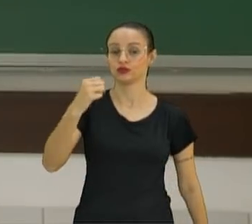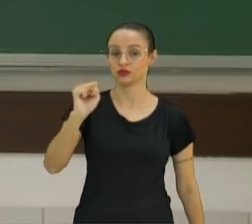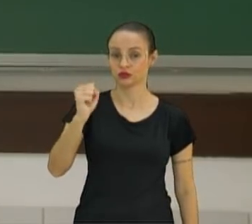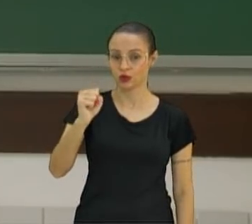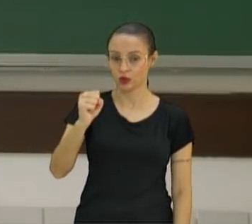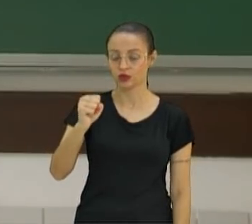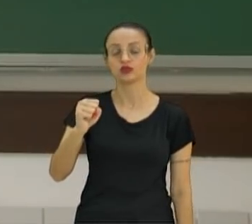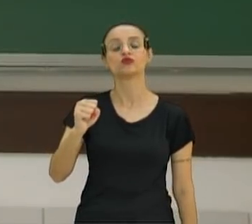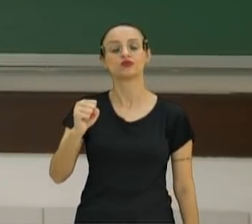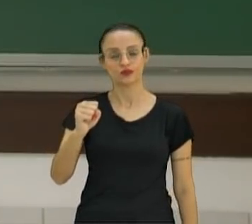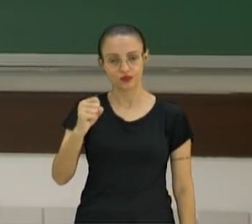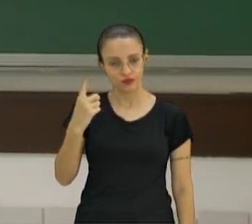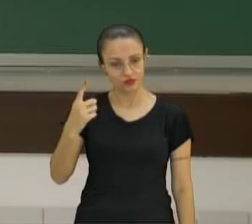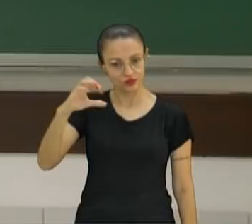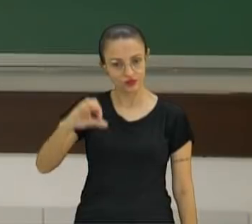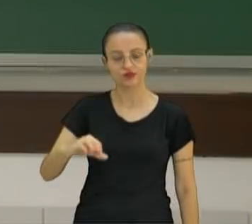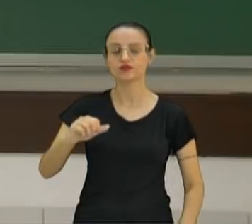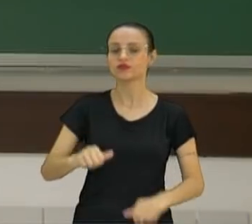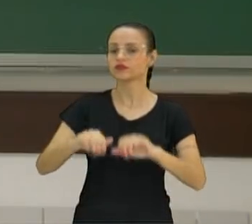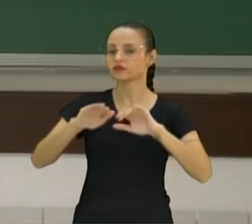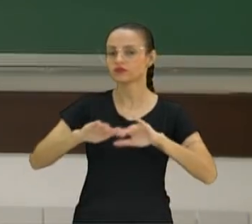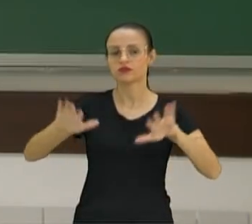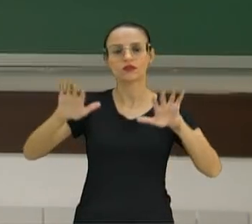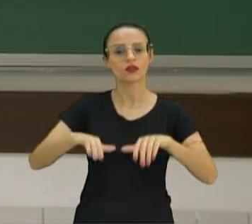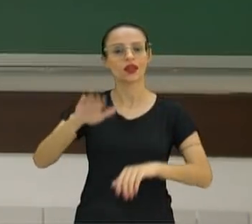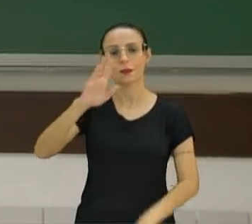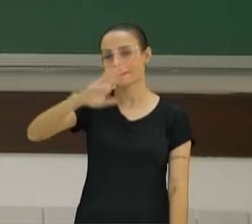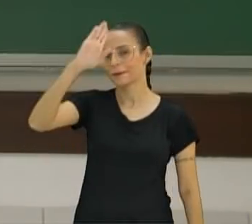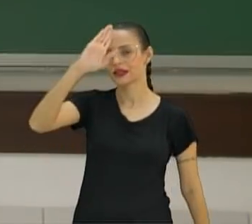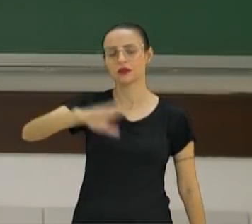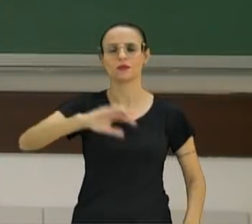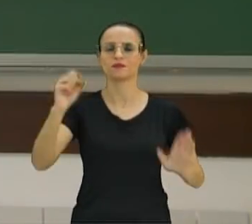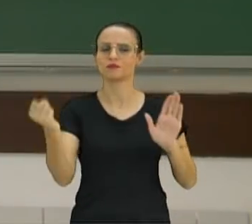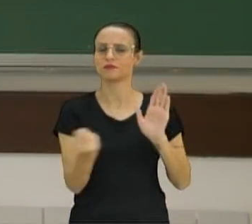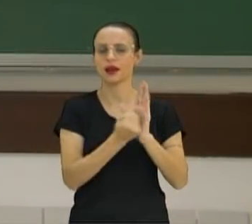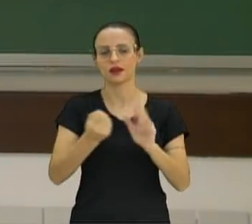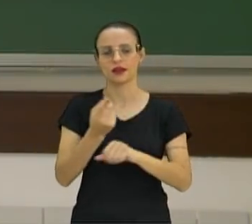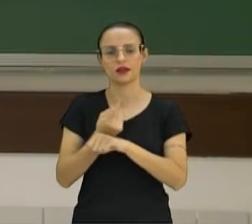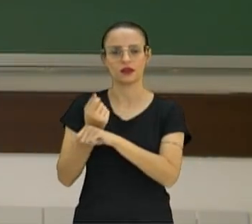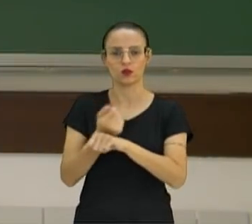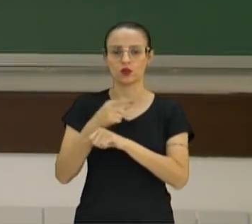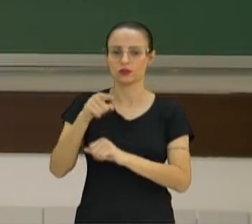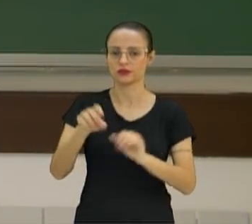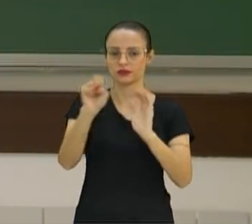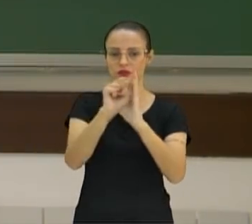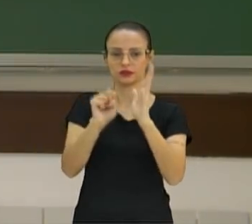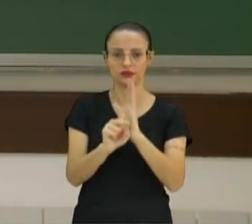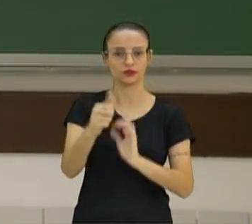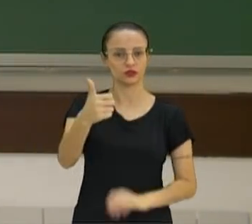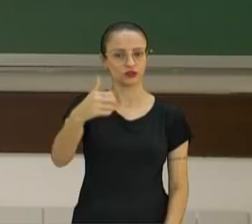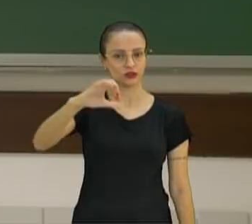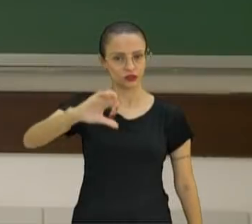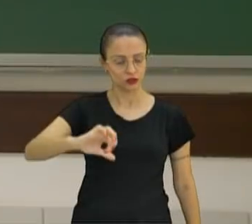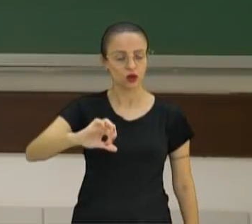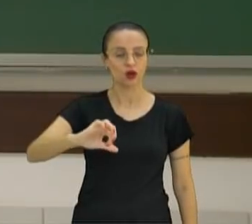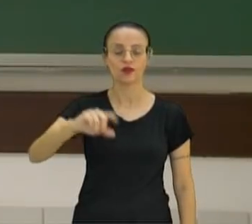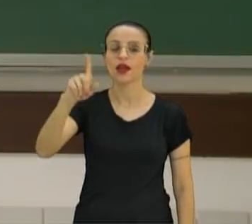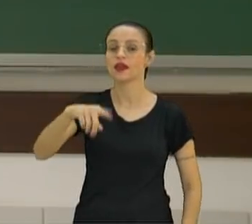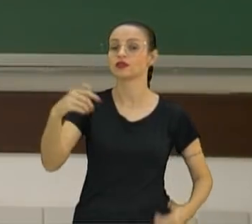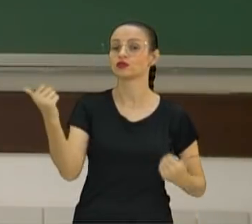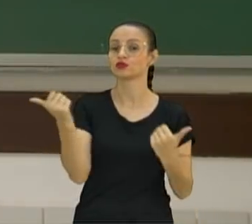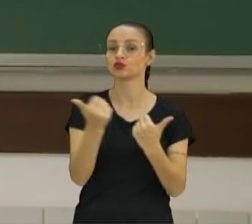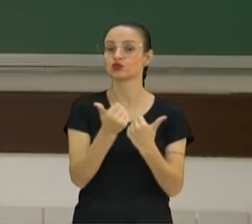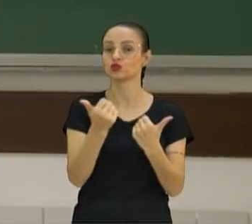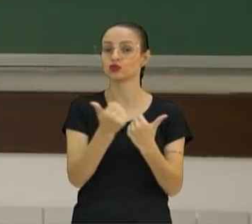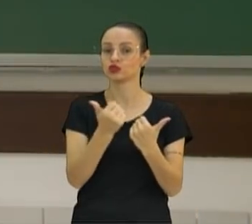no século XIX e se torna a principal marca econômica desse século XIX. Ele vai